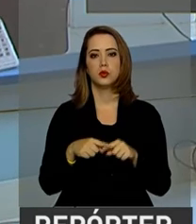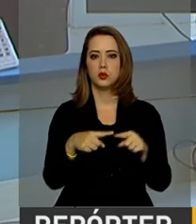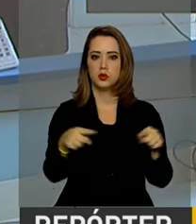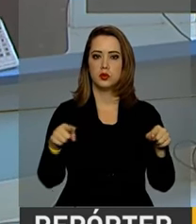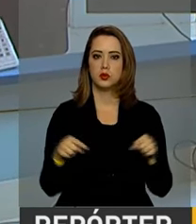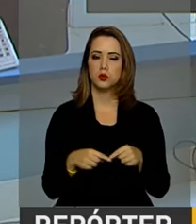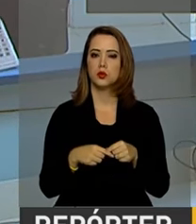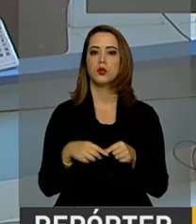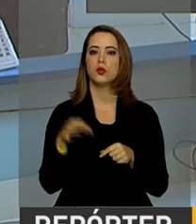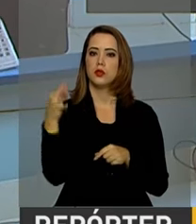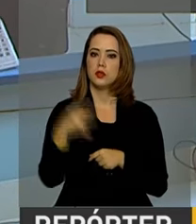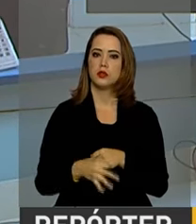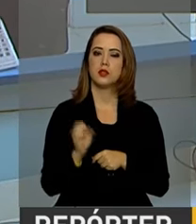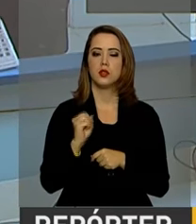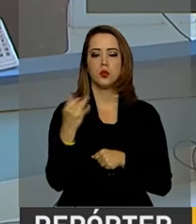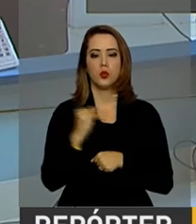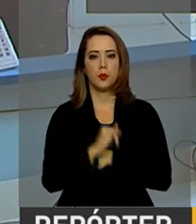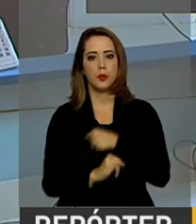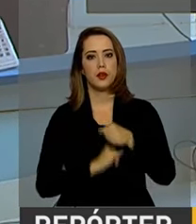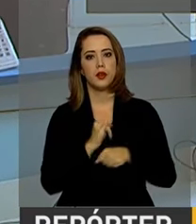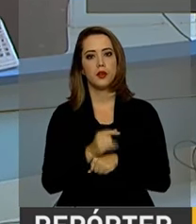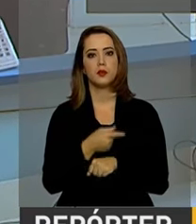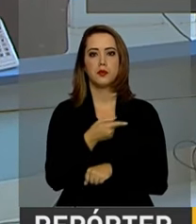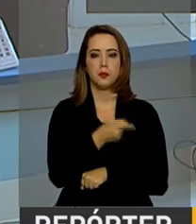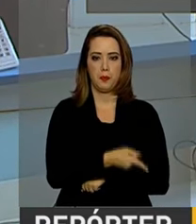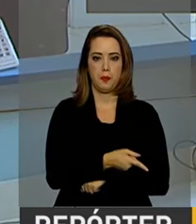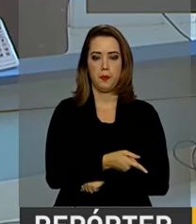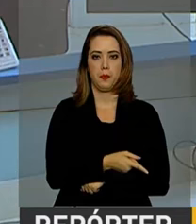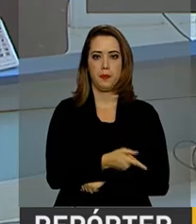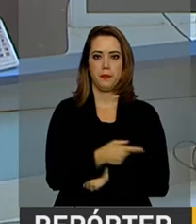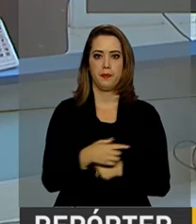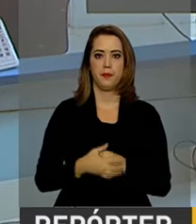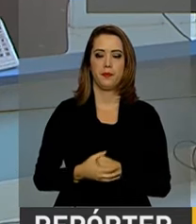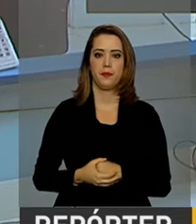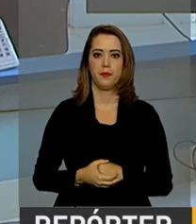oficiais ou pela internet no site ingressos.com.